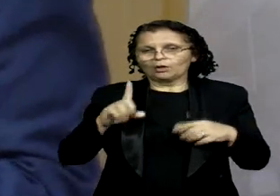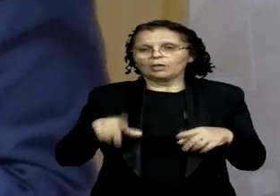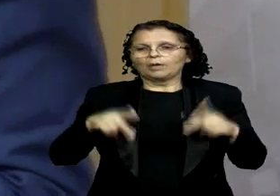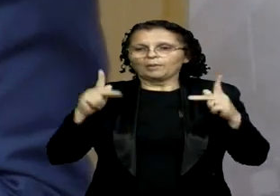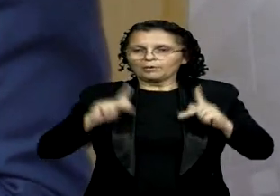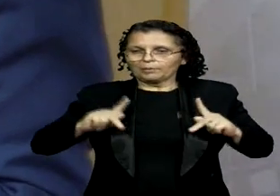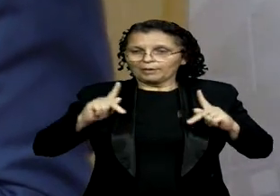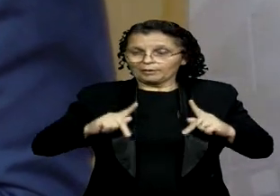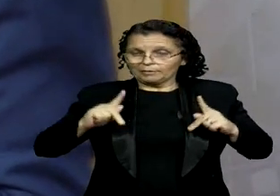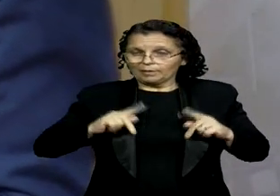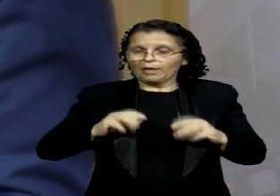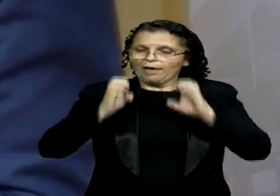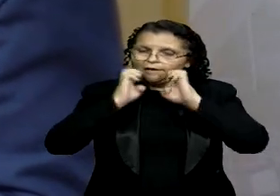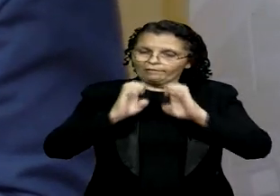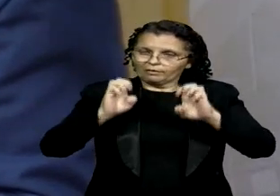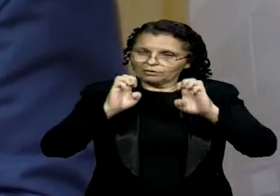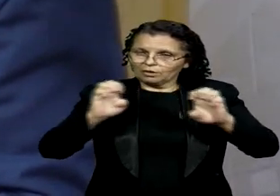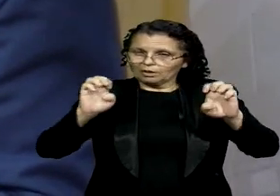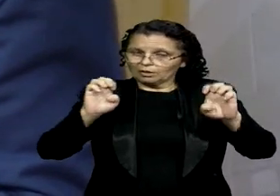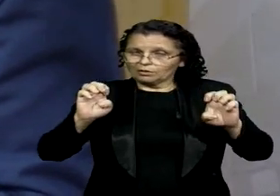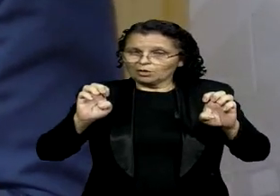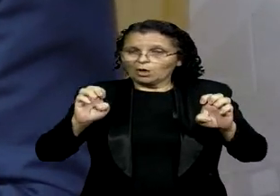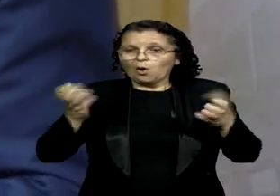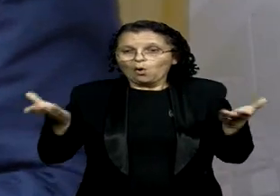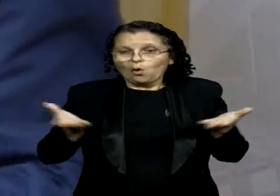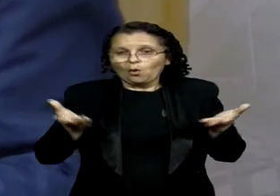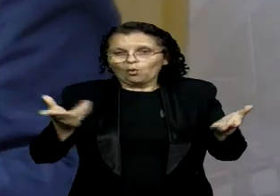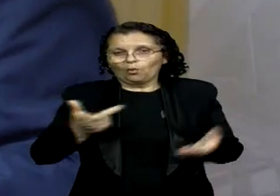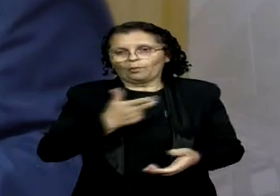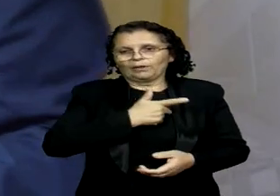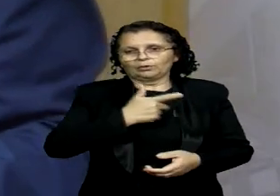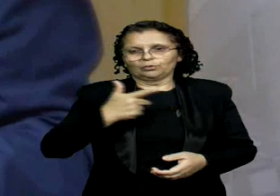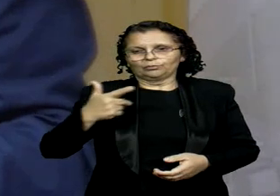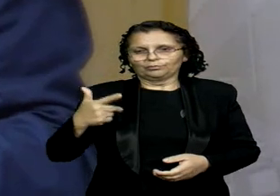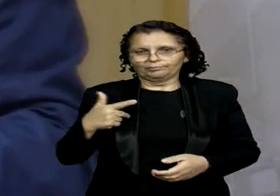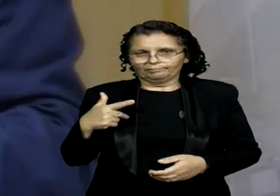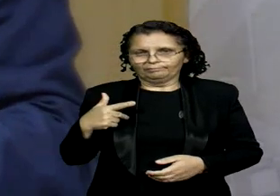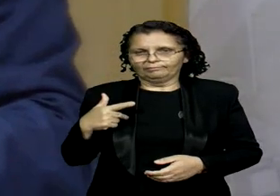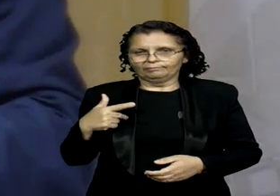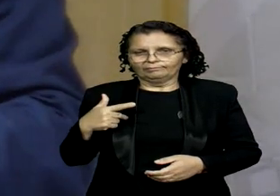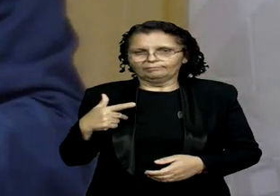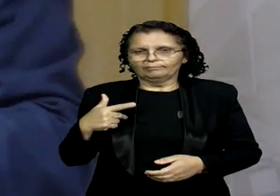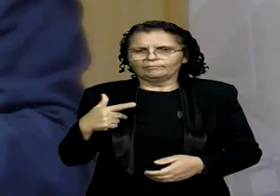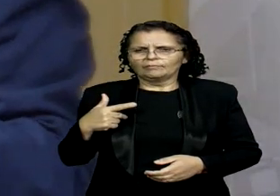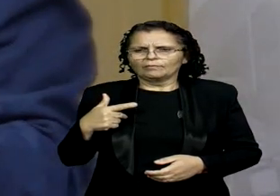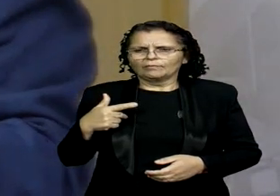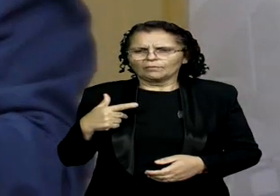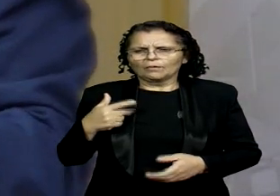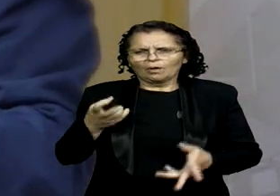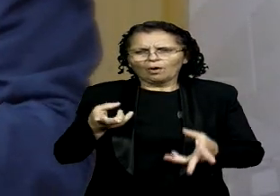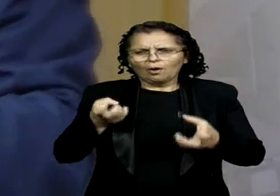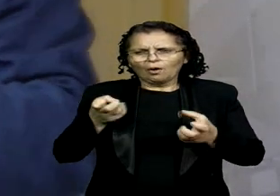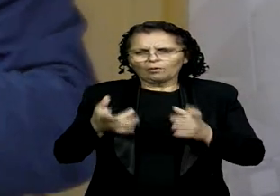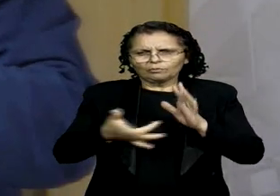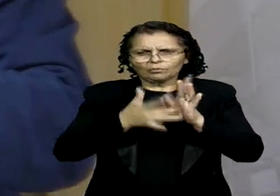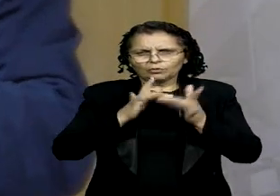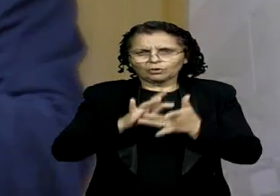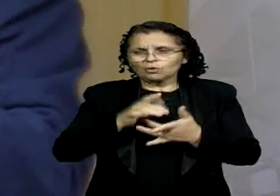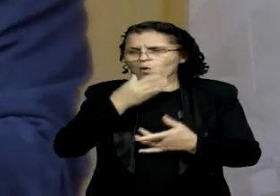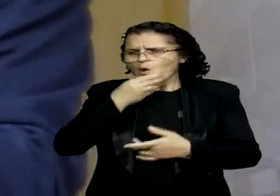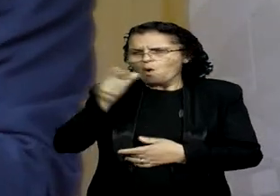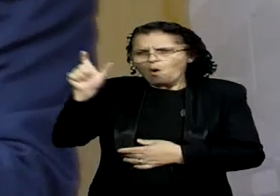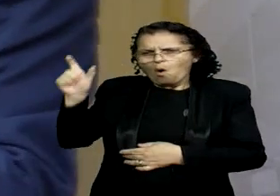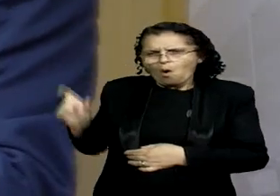presbítero, evangelista. Hoje, pela bondade de Deus, sou pastor. Olha o que Jesus disse sobre homens